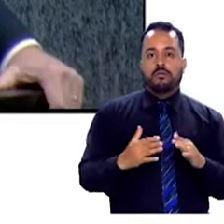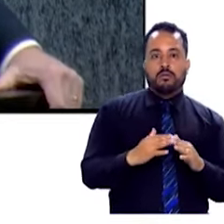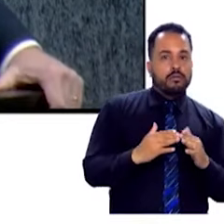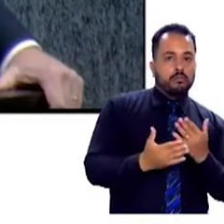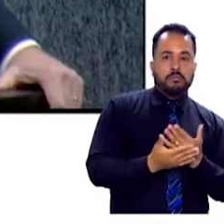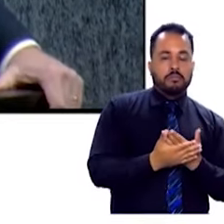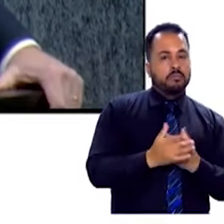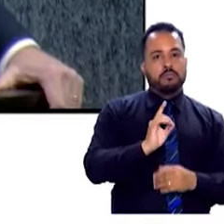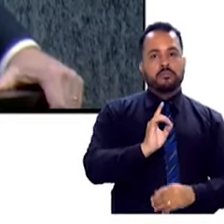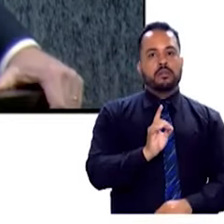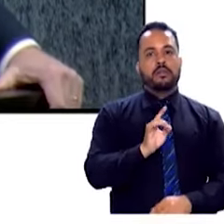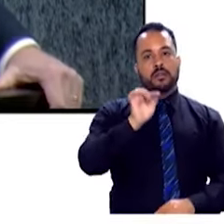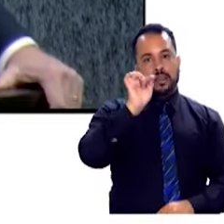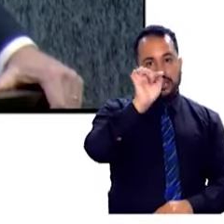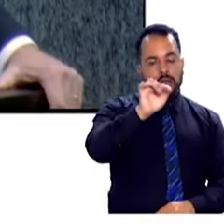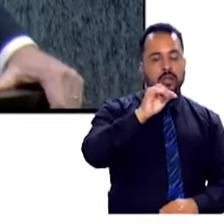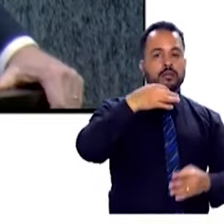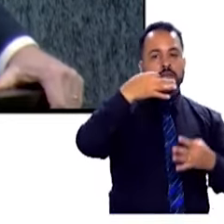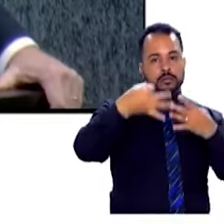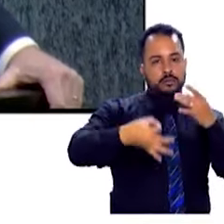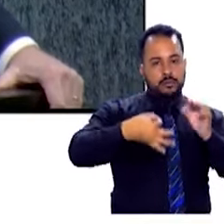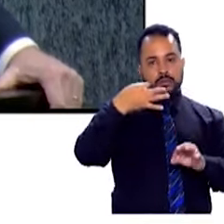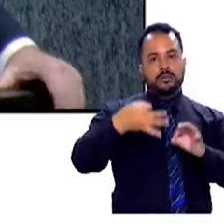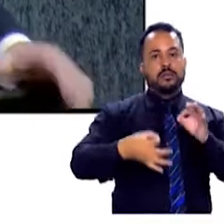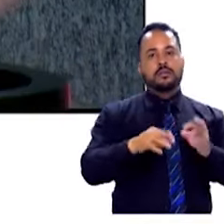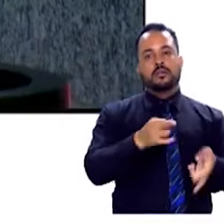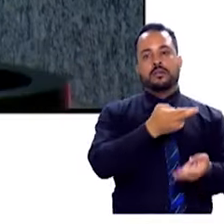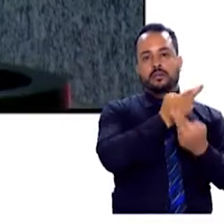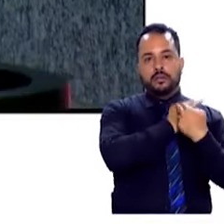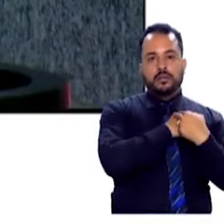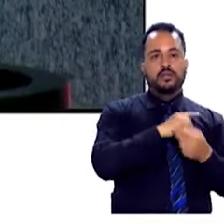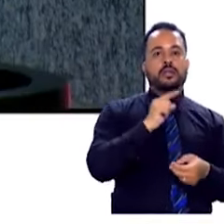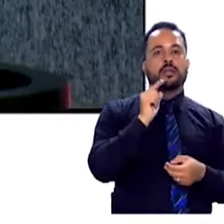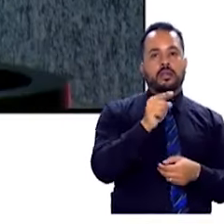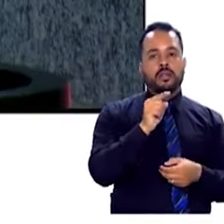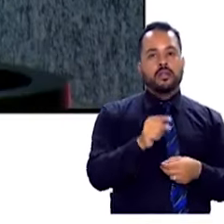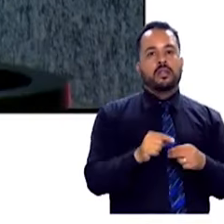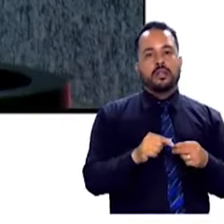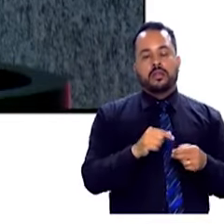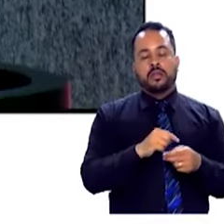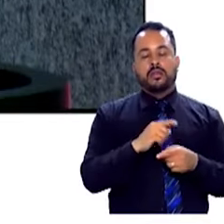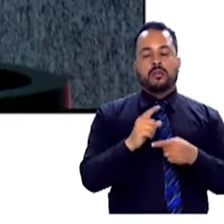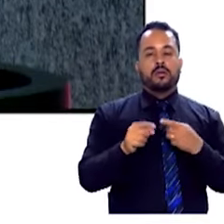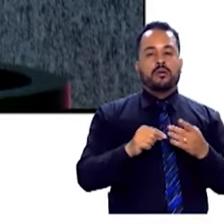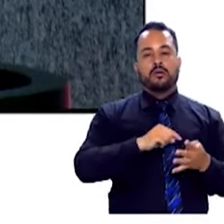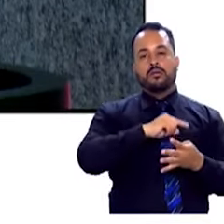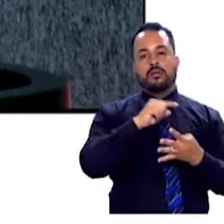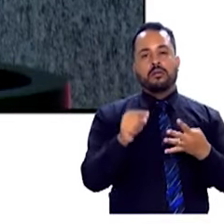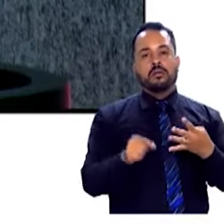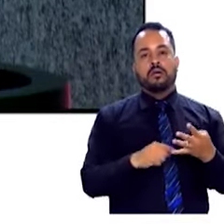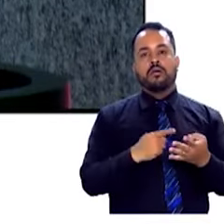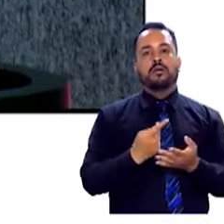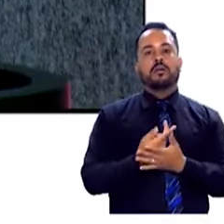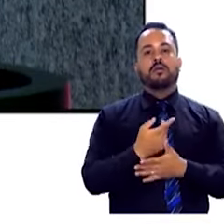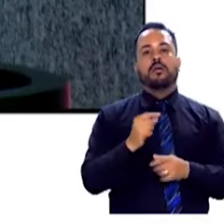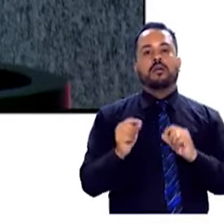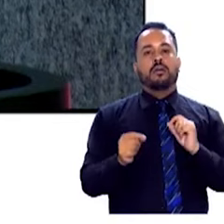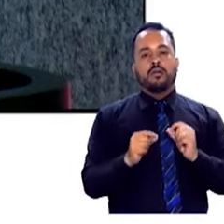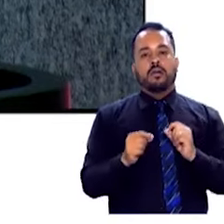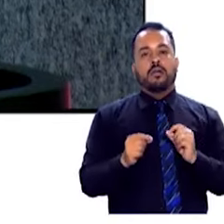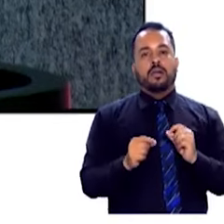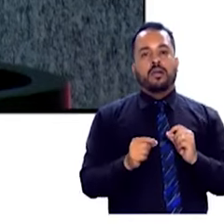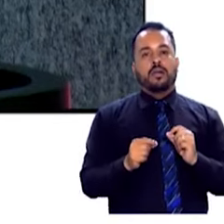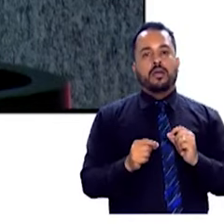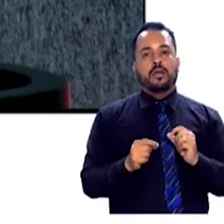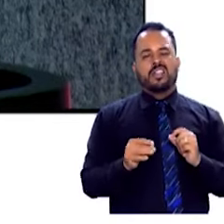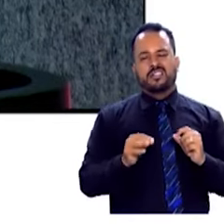é o juiz que decidiu nesses casos fa isso mas qual é que que são esses casos Qual é o caso isso para isso é uma gama de